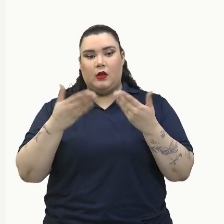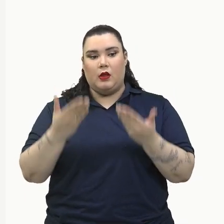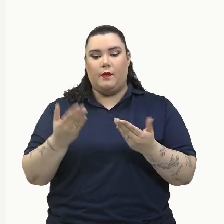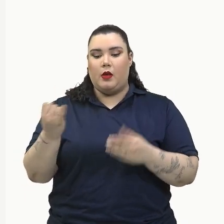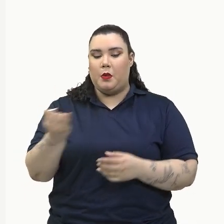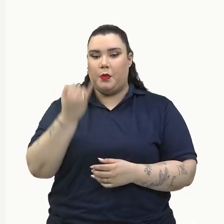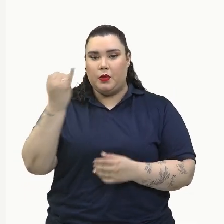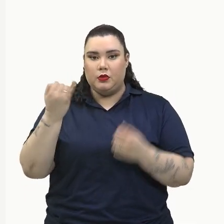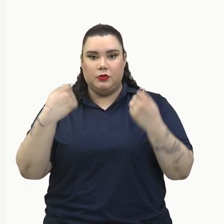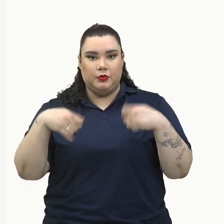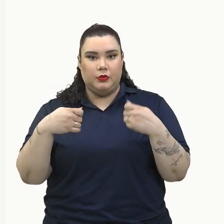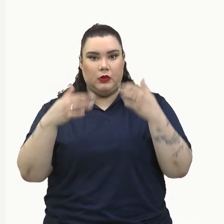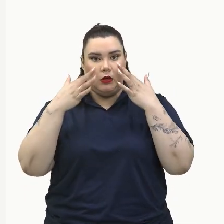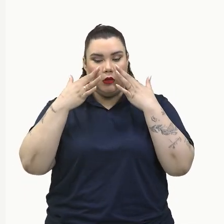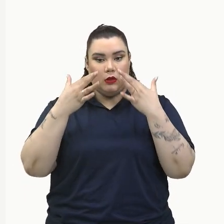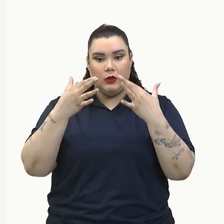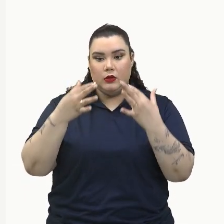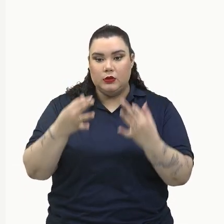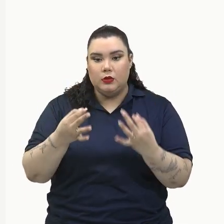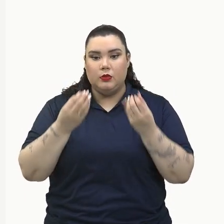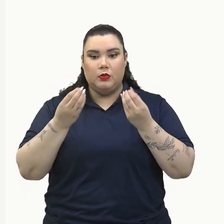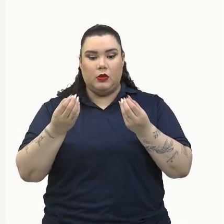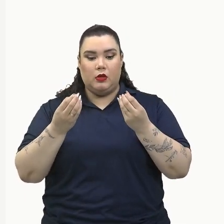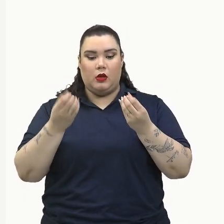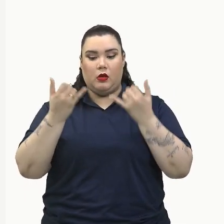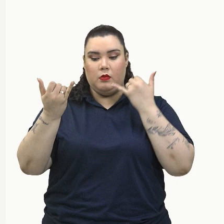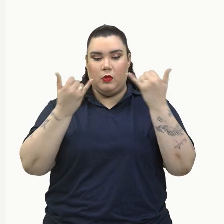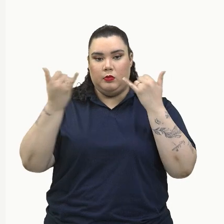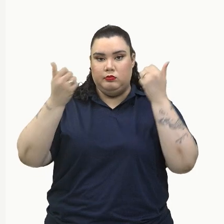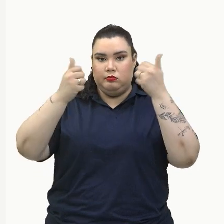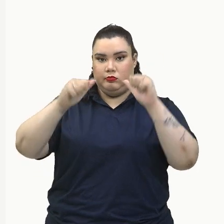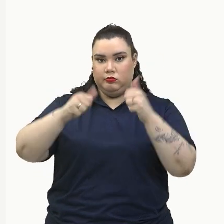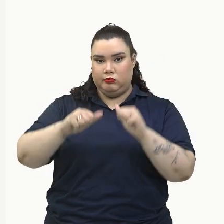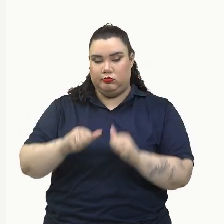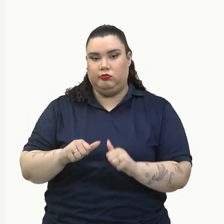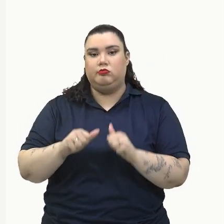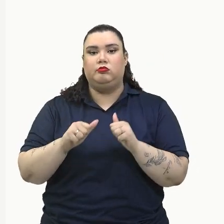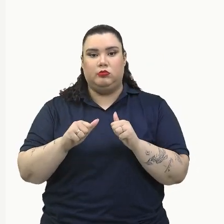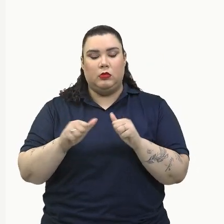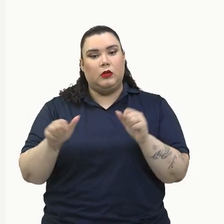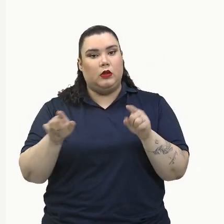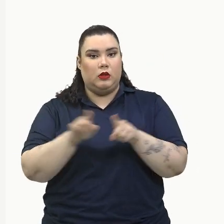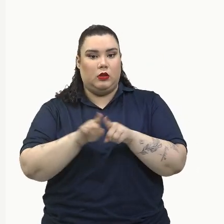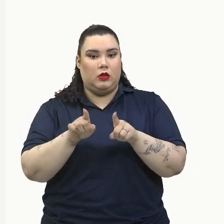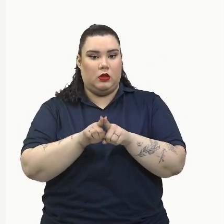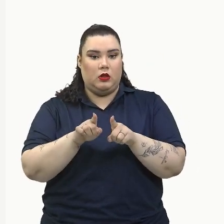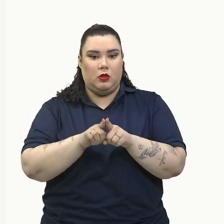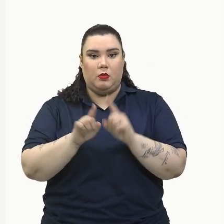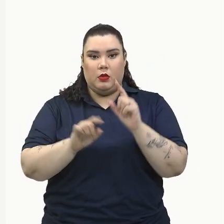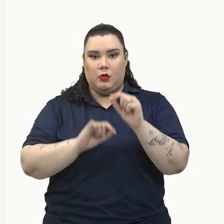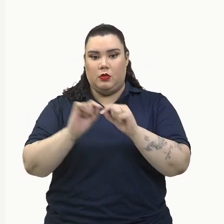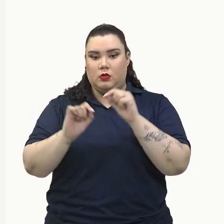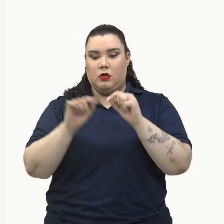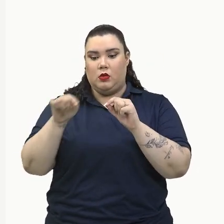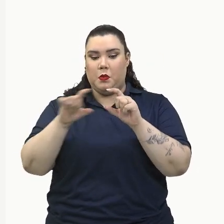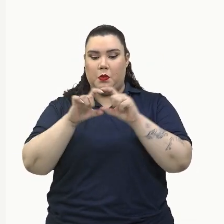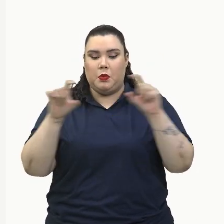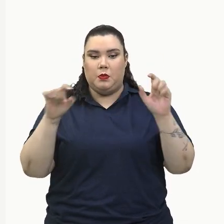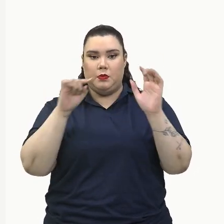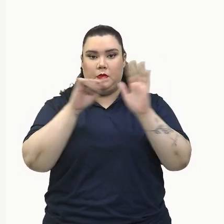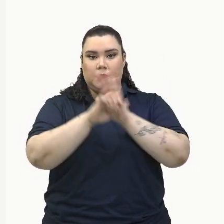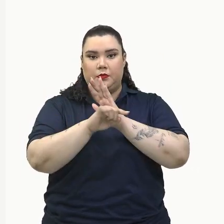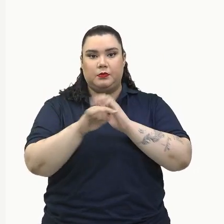ficar atento aí para os dados do problema, bem como o comando da